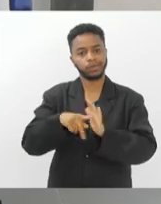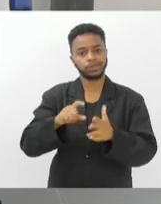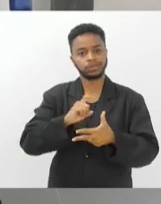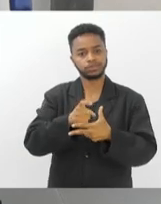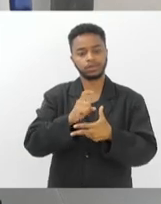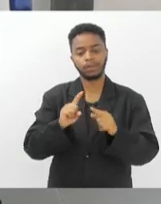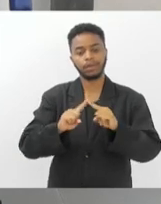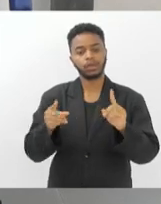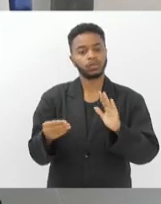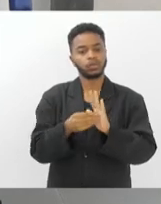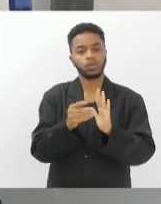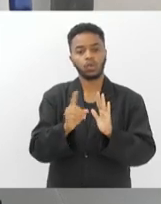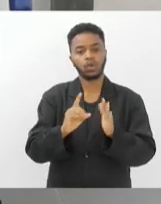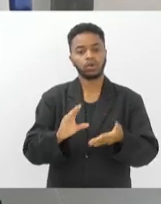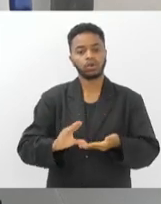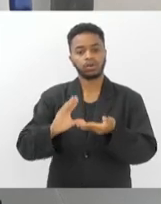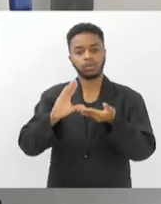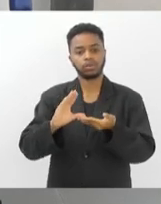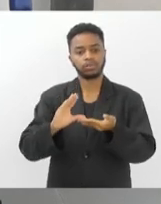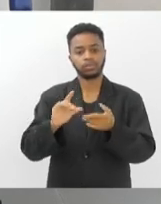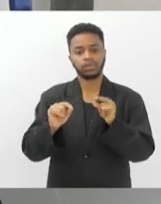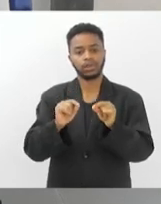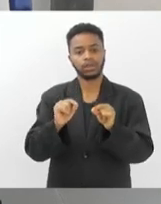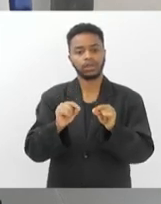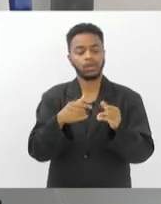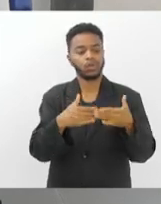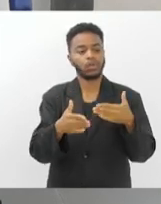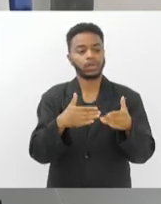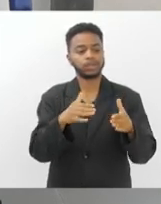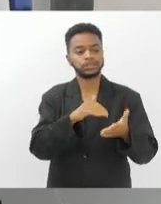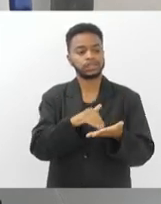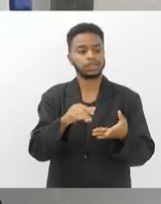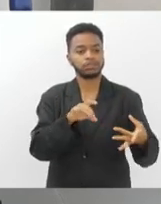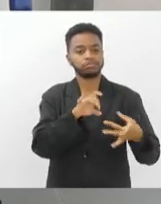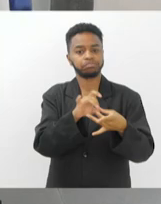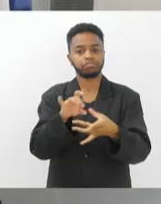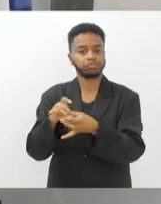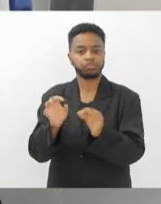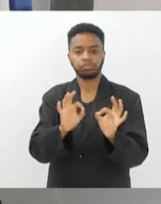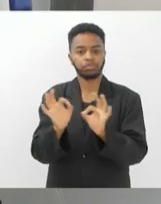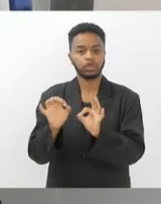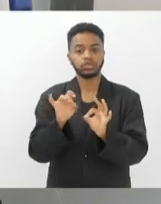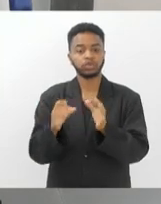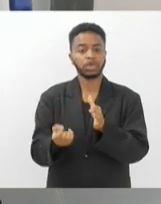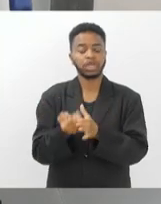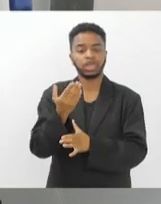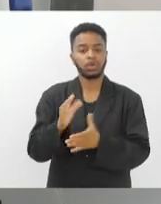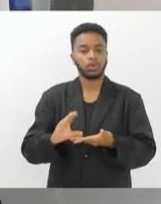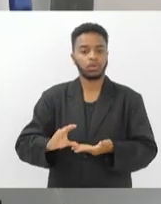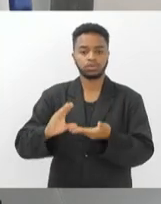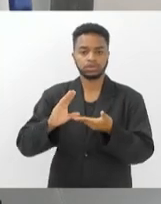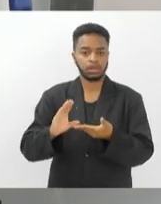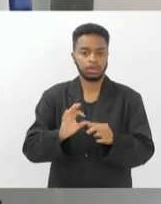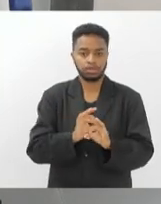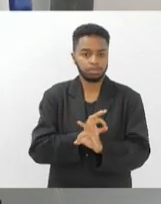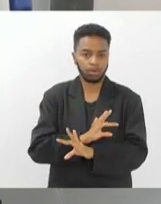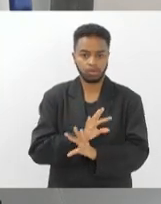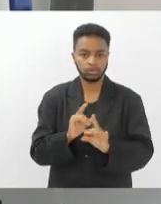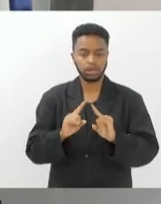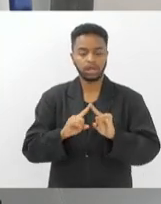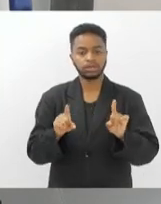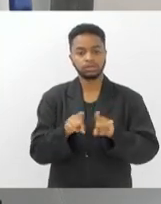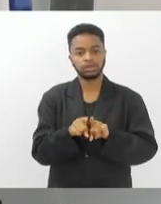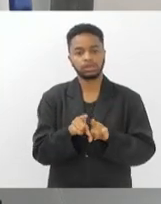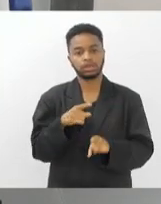não coloca o Conselho adstrito a qualquer secretaria. Ele simplesmente cria a figura do Conselho com